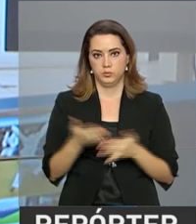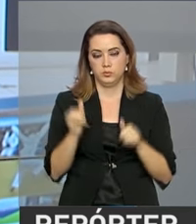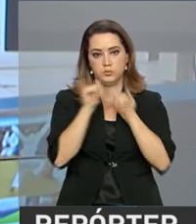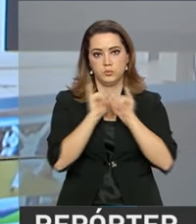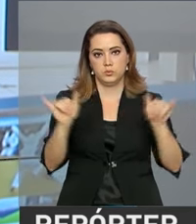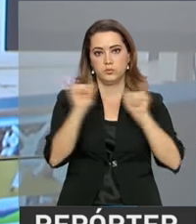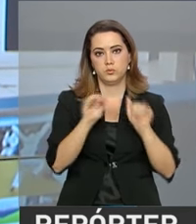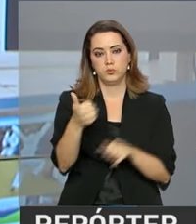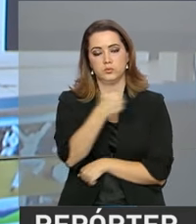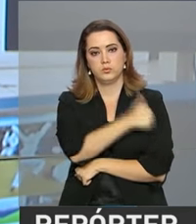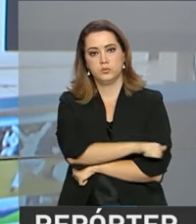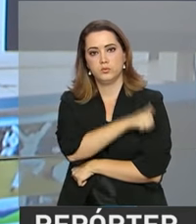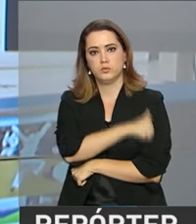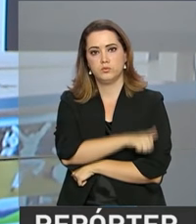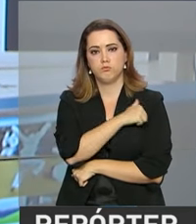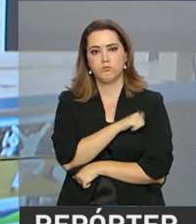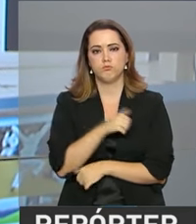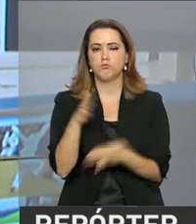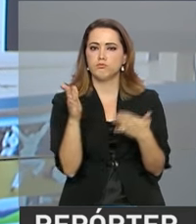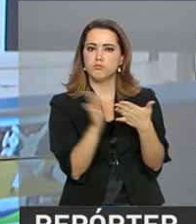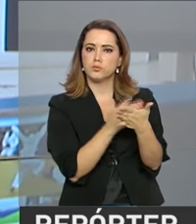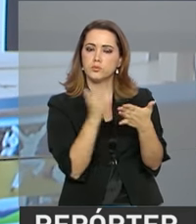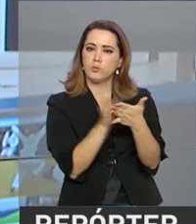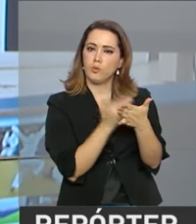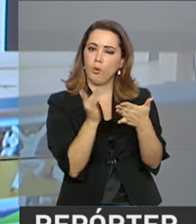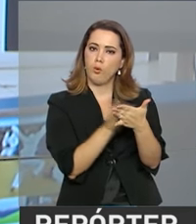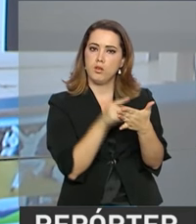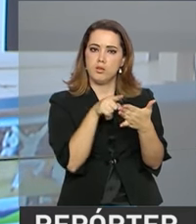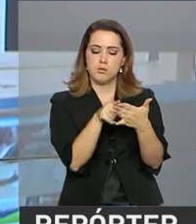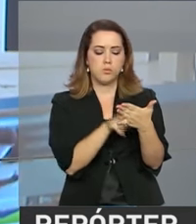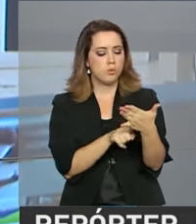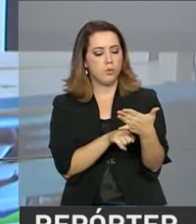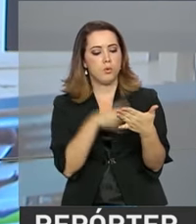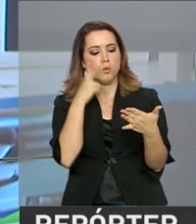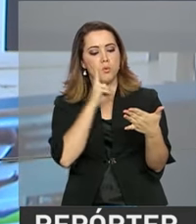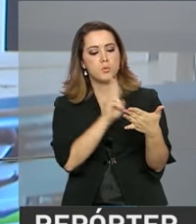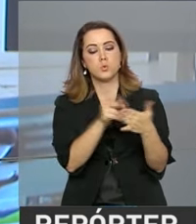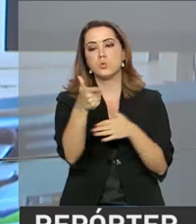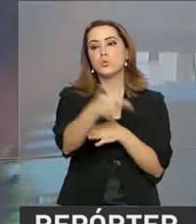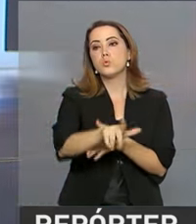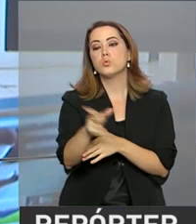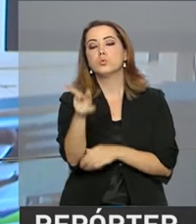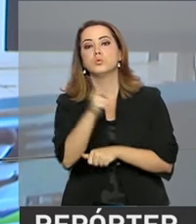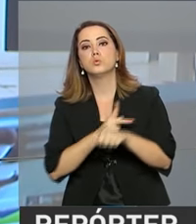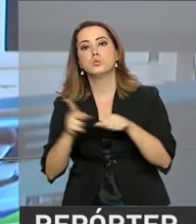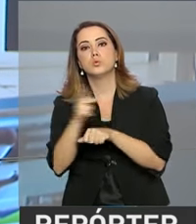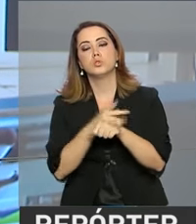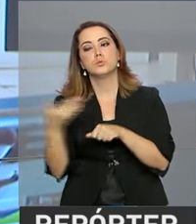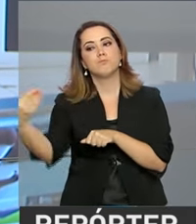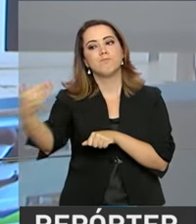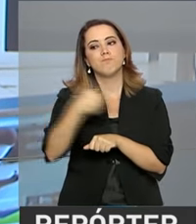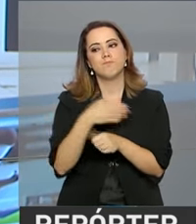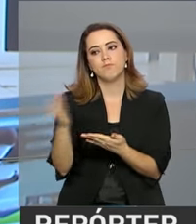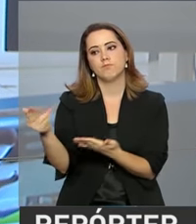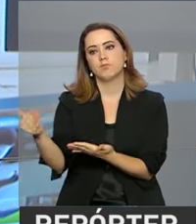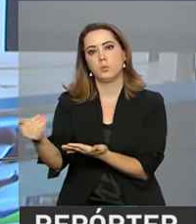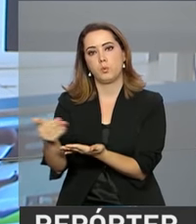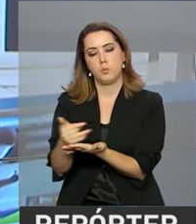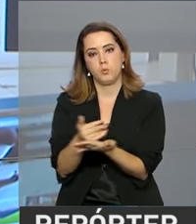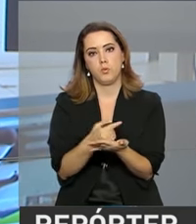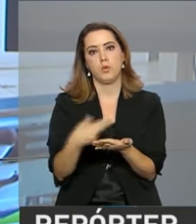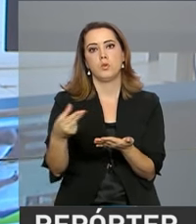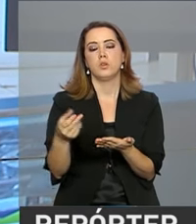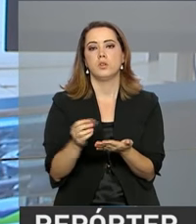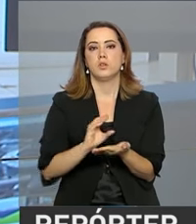Janeiro um catálogo com oportunidades para investidores estrangeiros e nacionais. O Brasil aparece na 8ª posição em